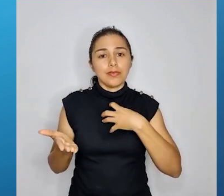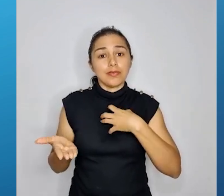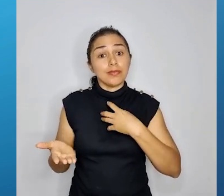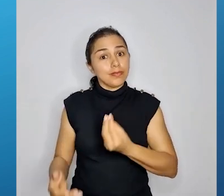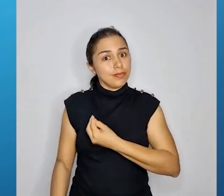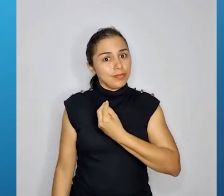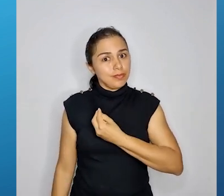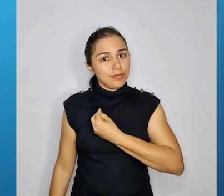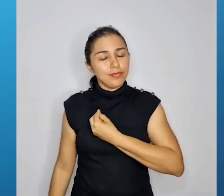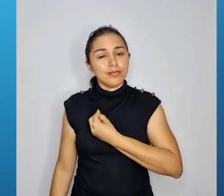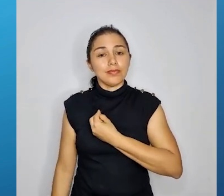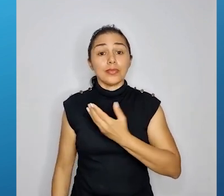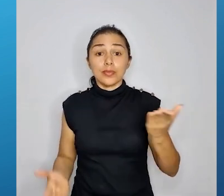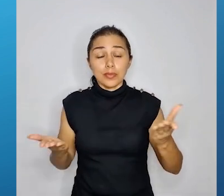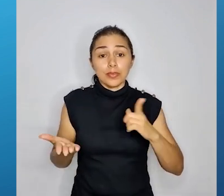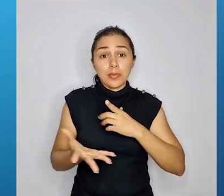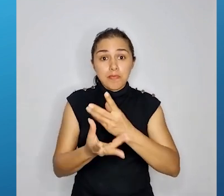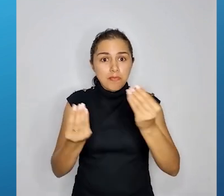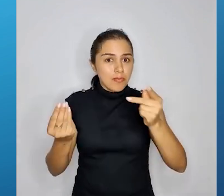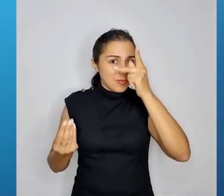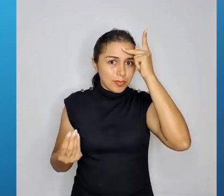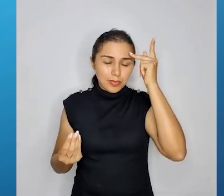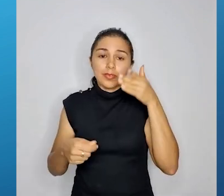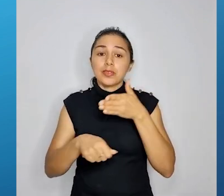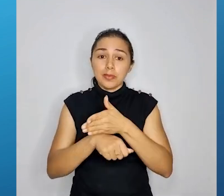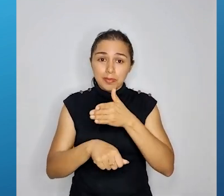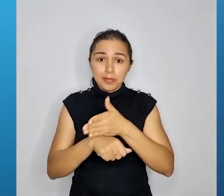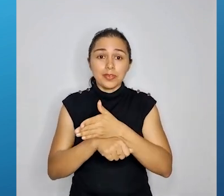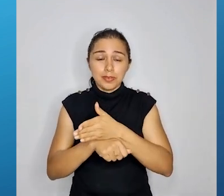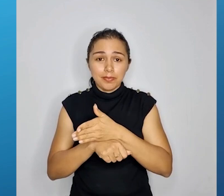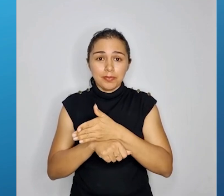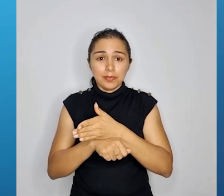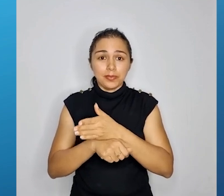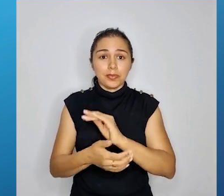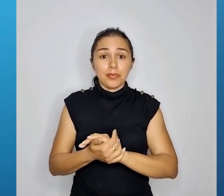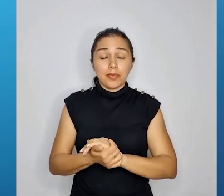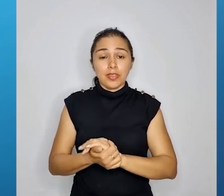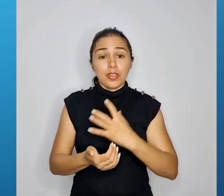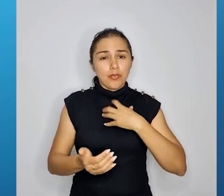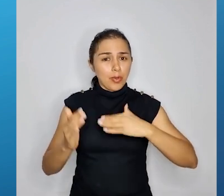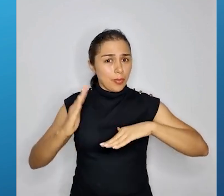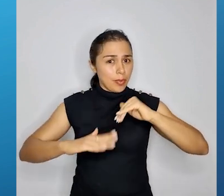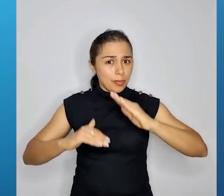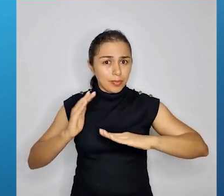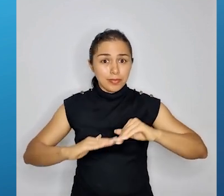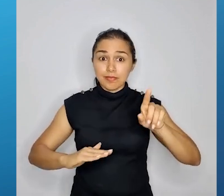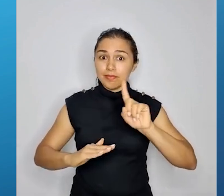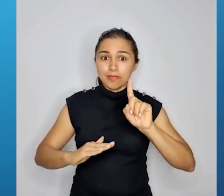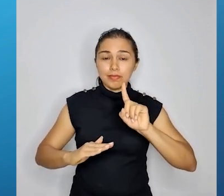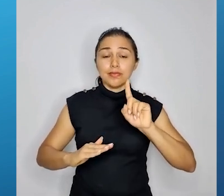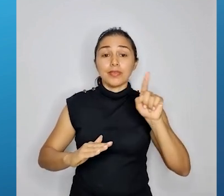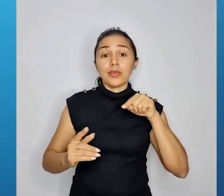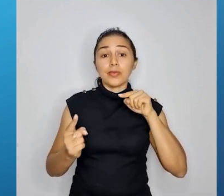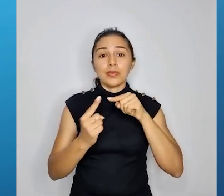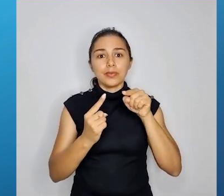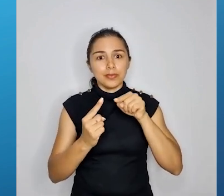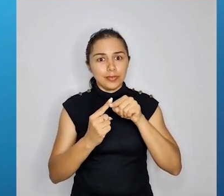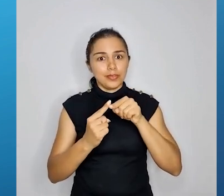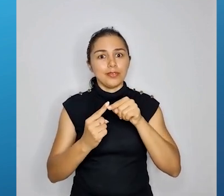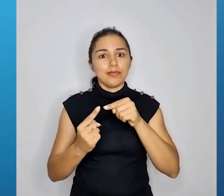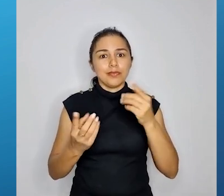de participantes hoje que nós temos nessas provas, isso se dá justamente a esse fato, as pessoas